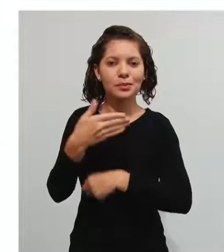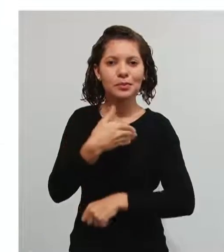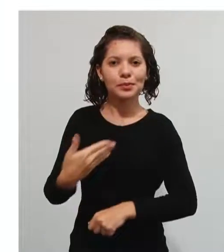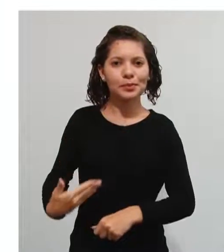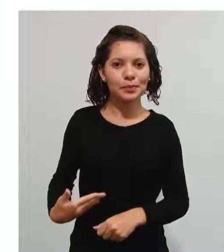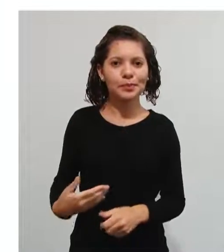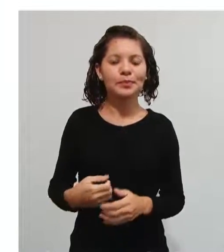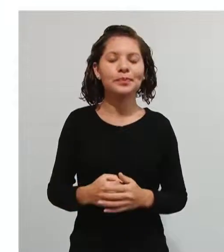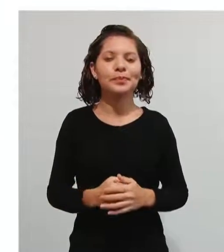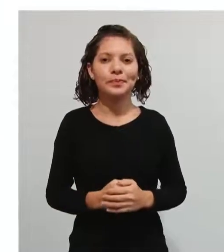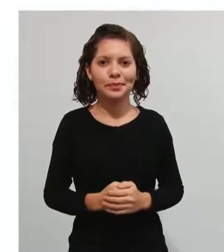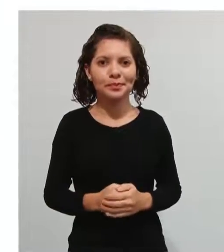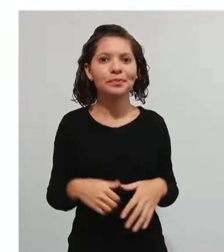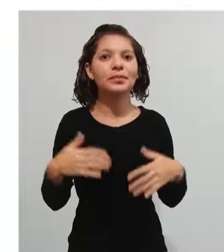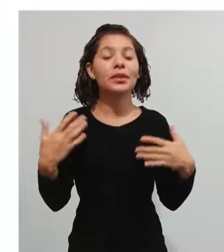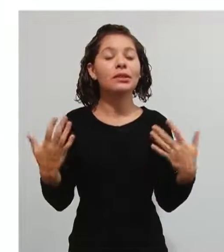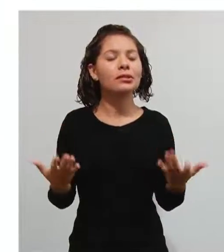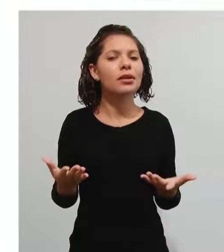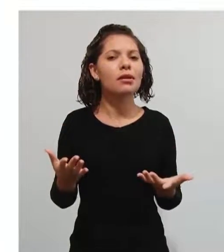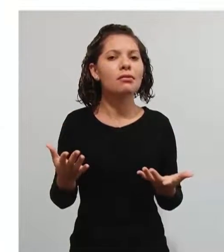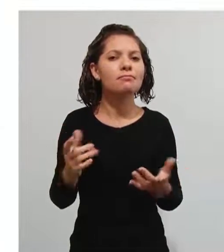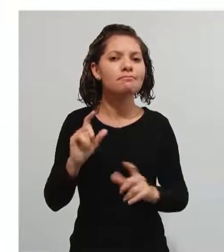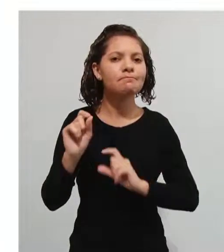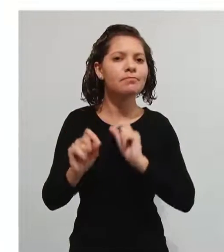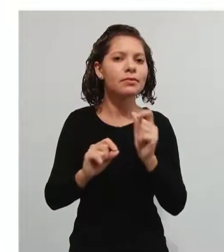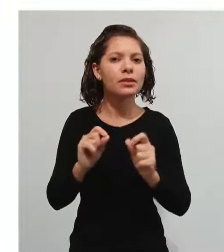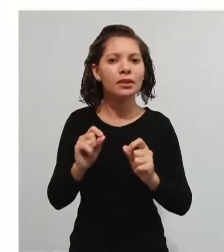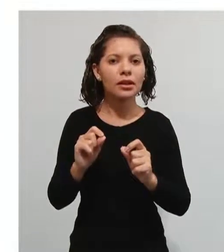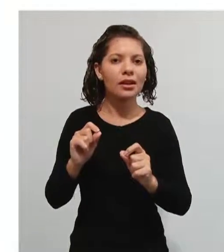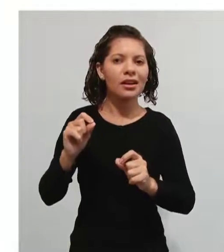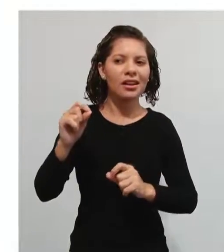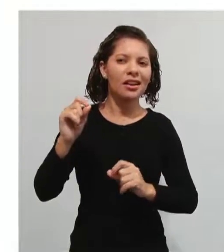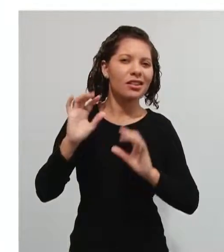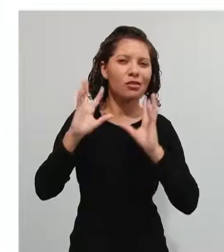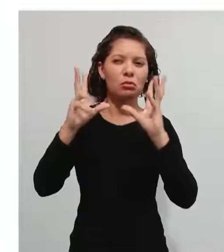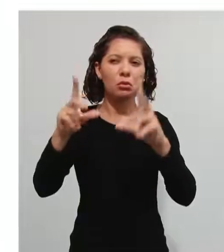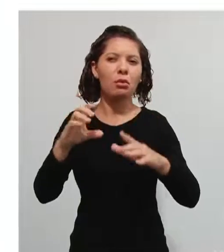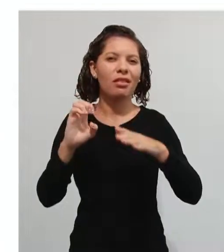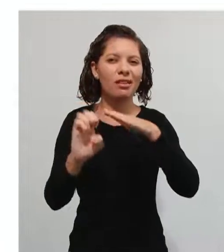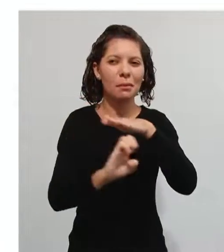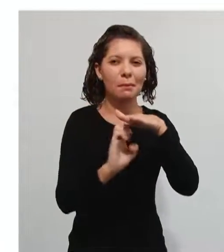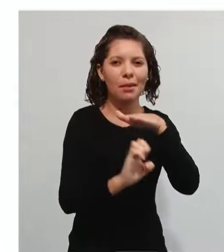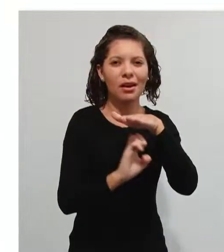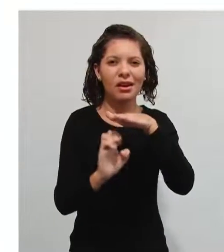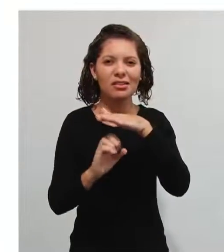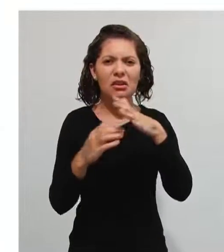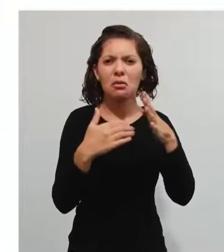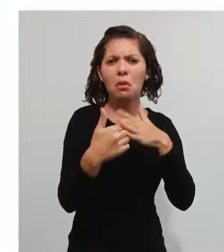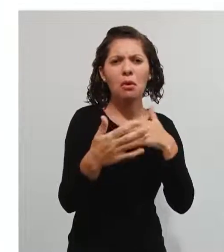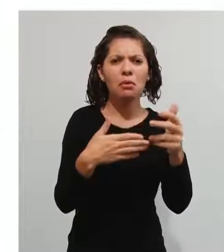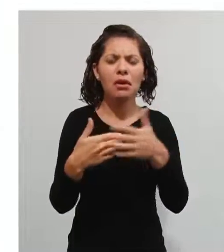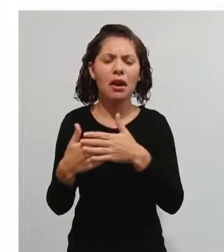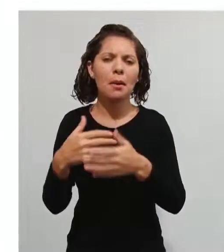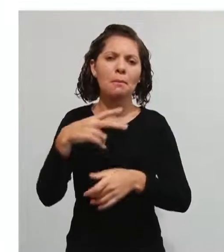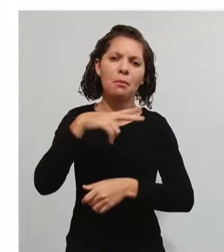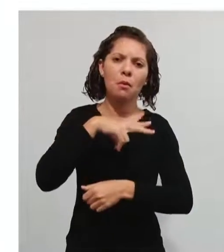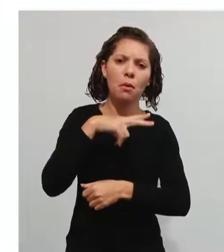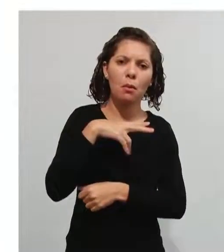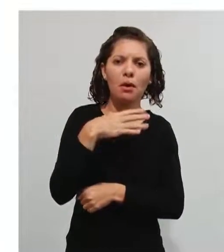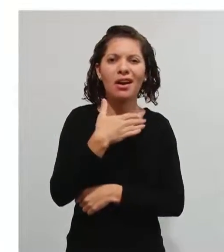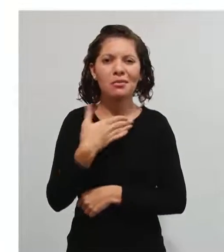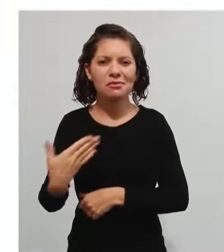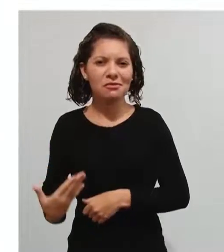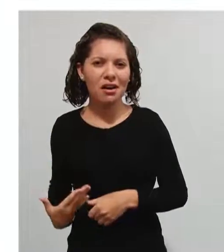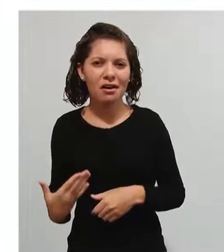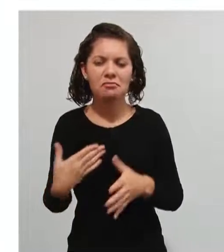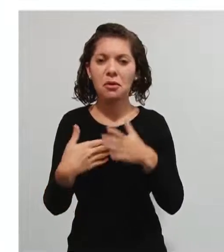pública. Posto isso, gente, toda empresa, seja ela pública ou privada,